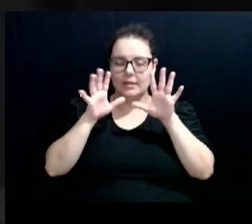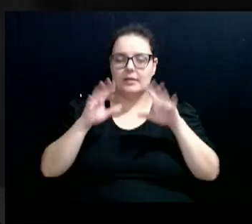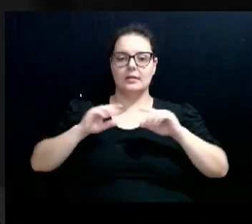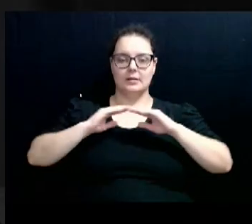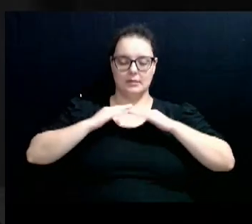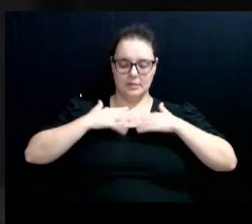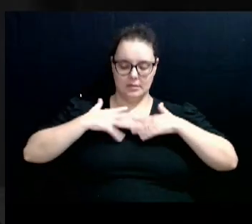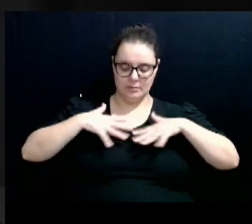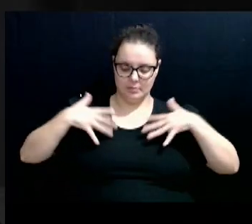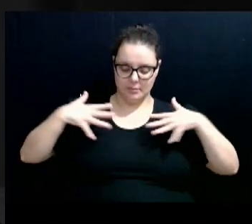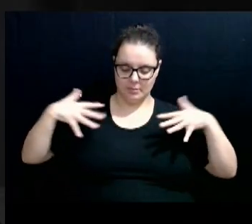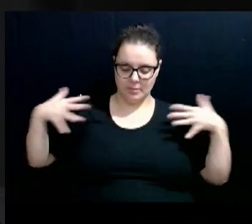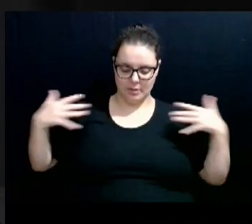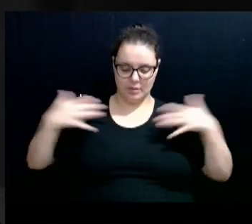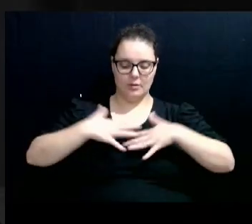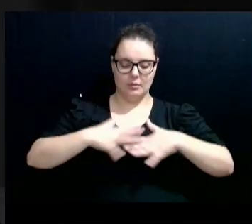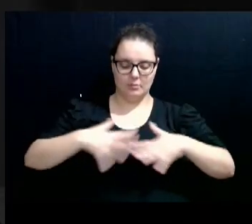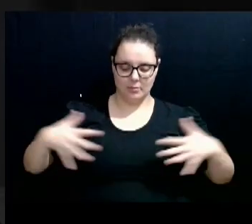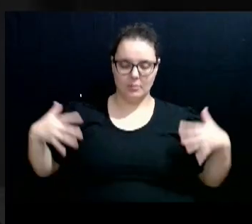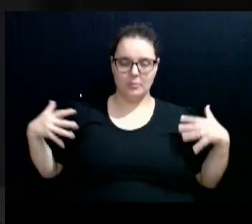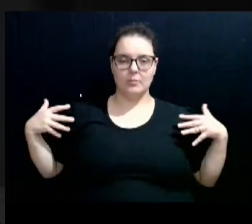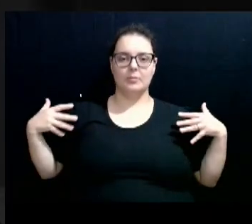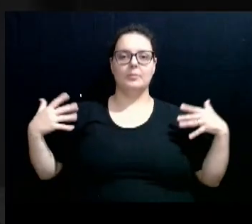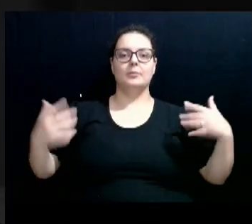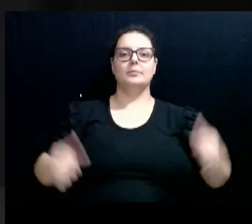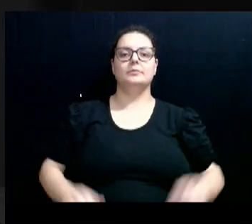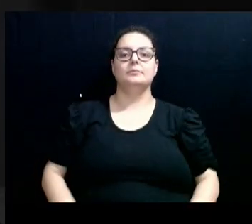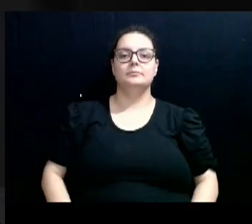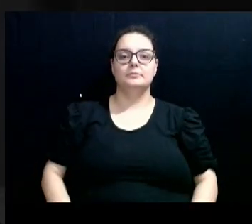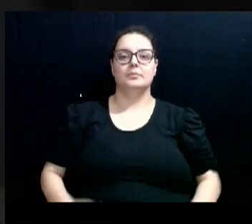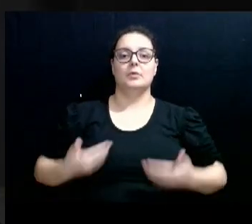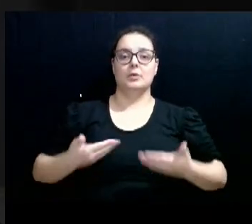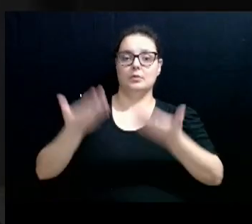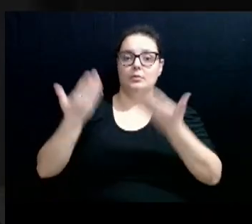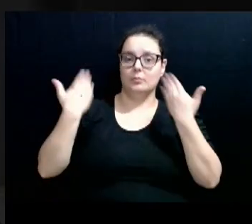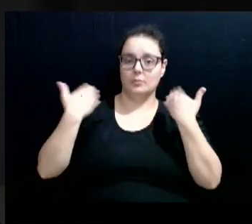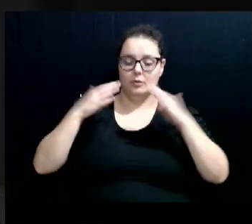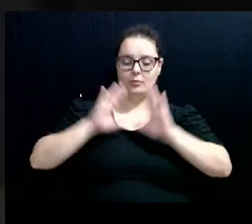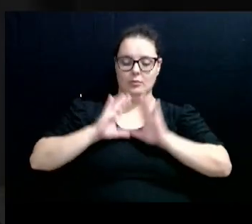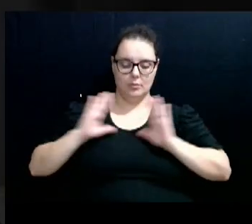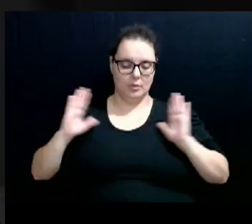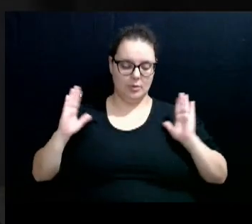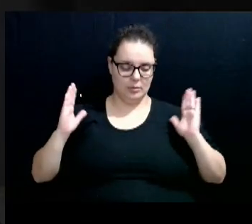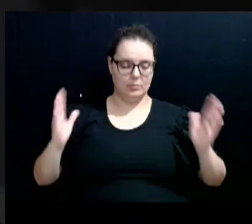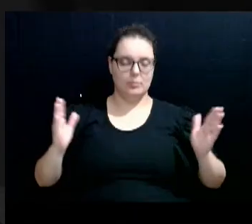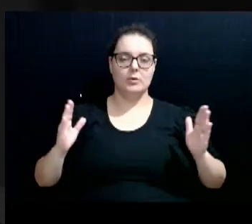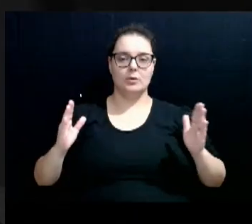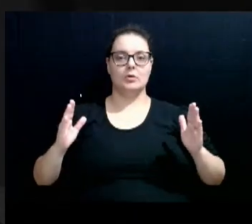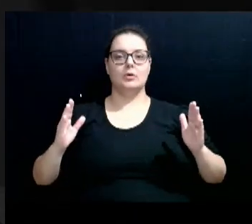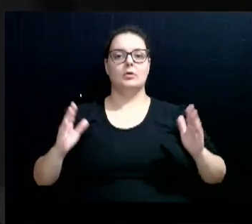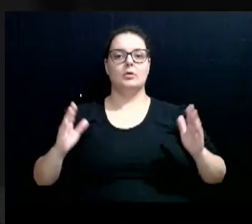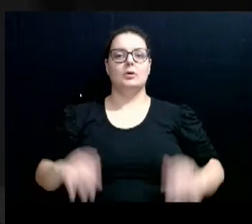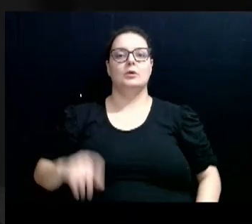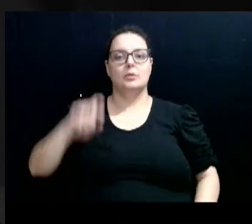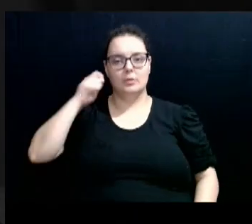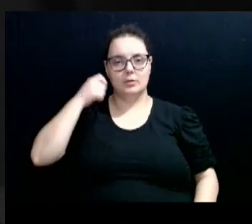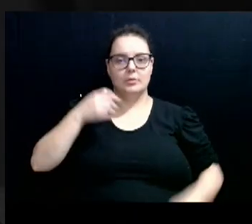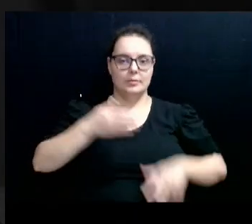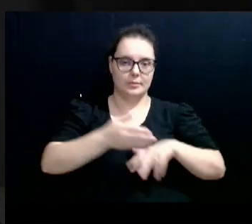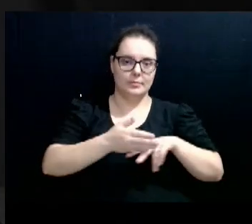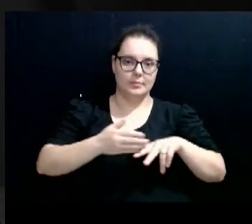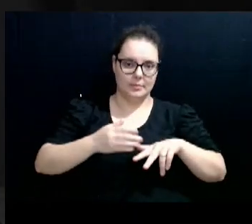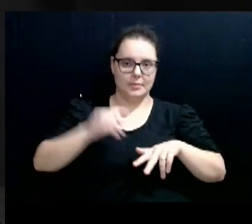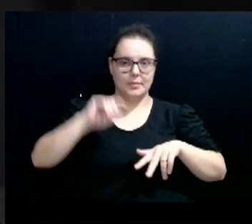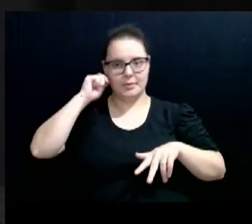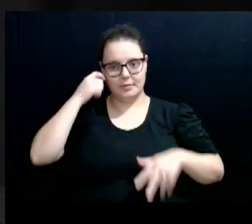blusa de ombro a ombro. Ao meu fundo, o estúdio do Na Casa do Povo, eu estou com uma saia preta também, que aqui funde